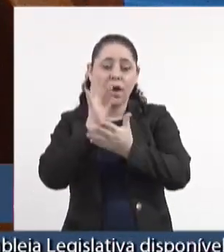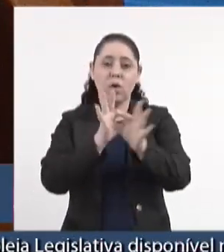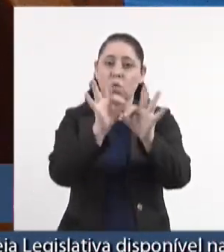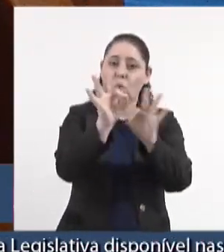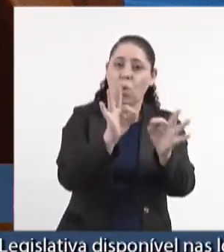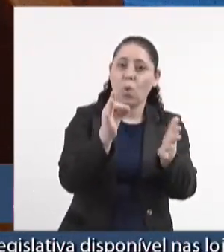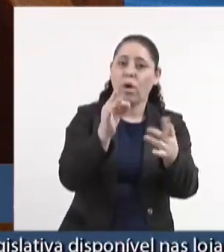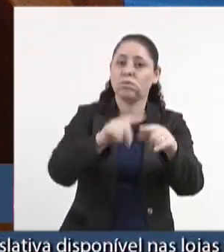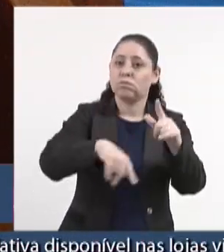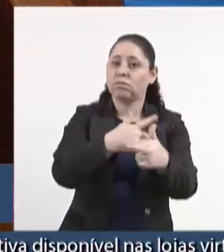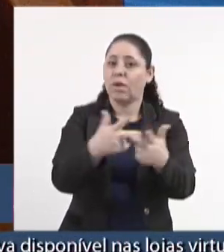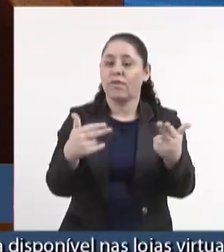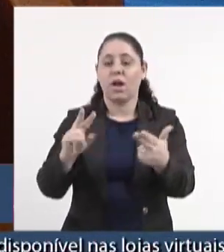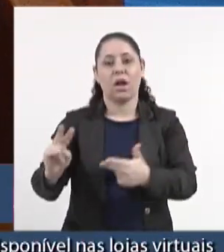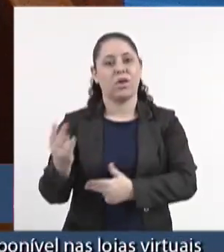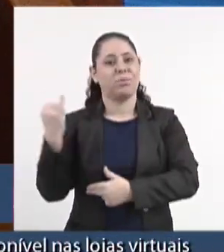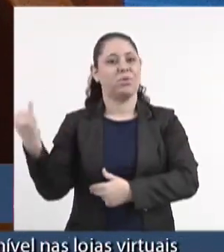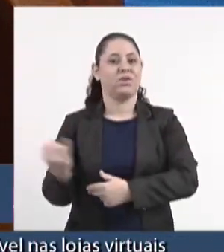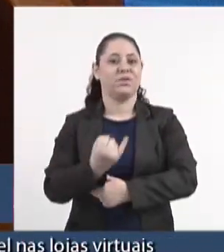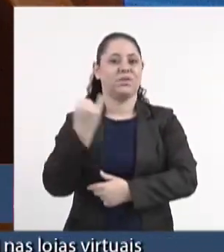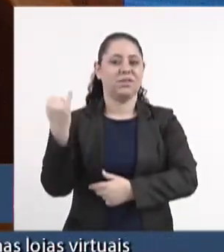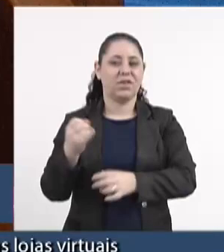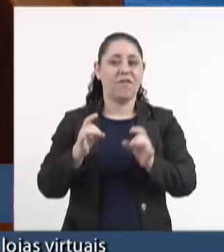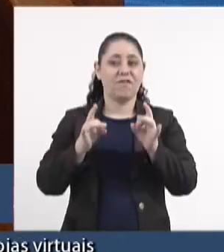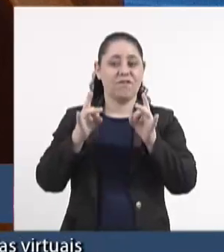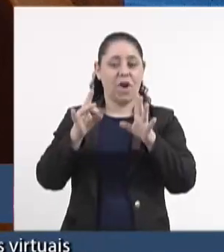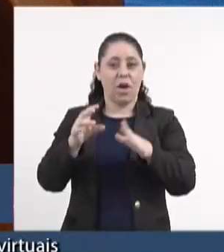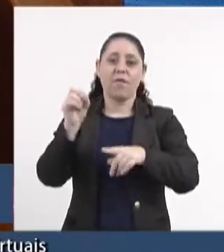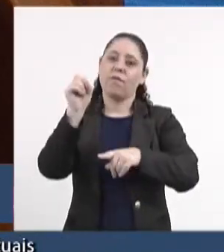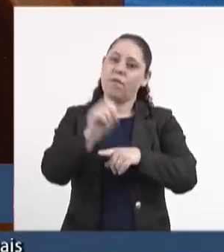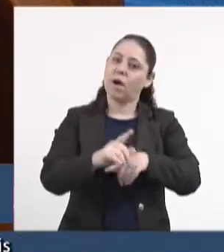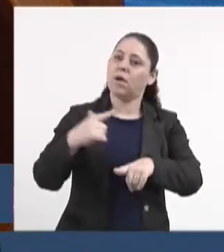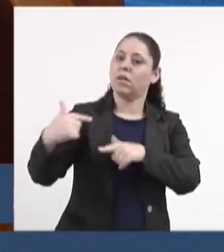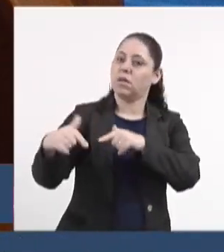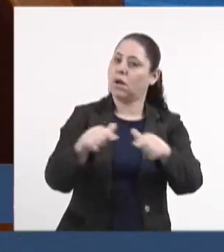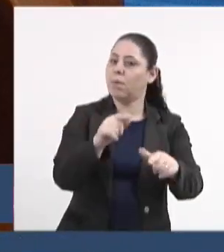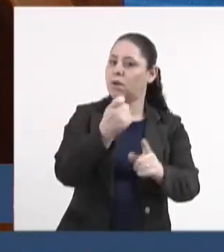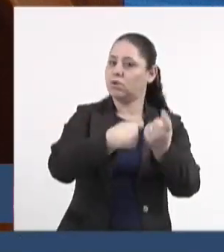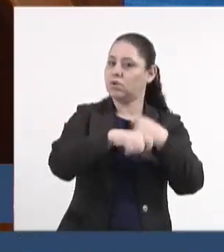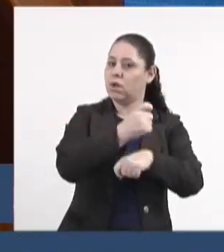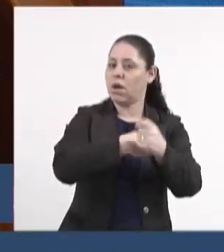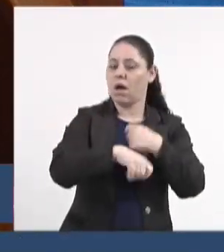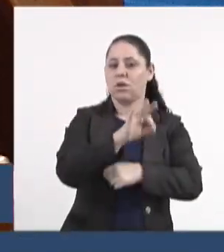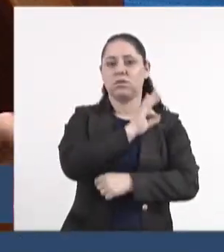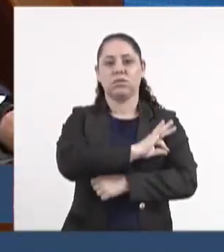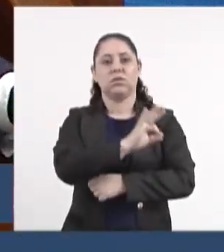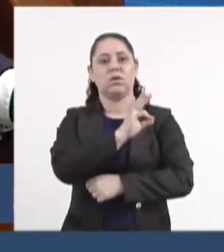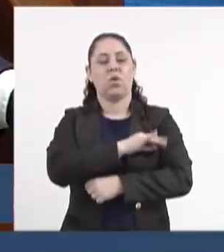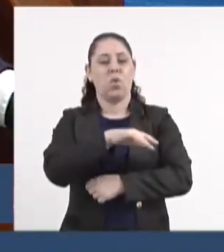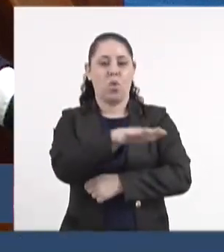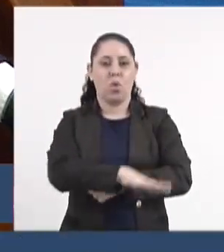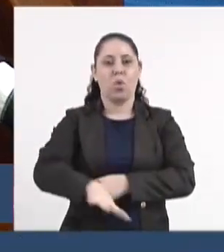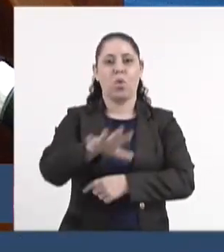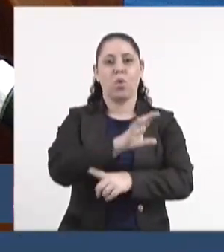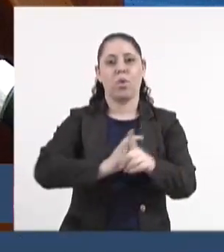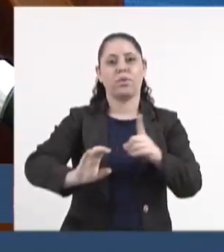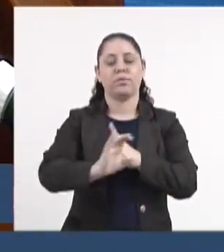beneficiando, agregando valor, gerando emprego, gerando renda para a